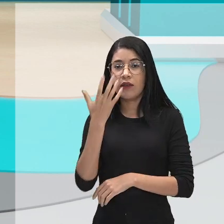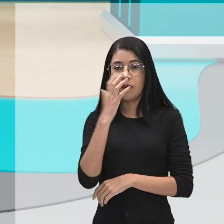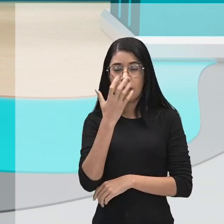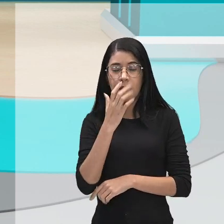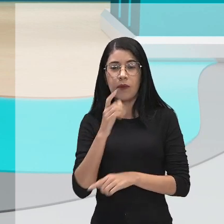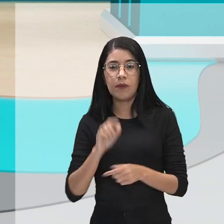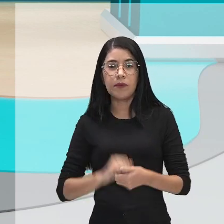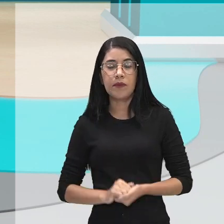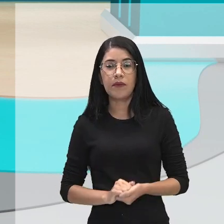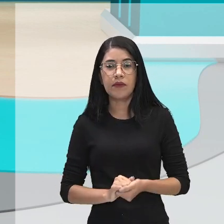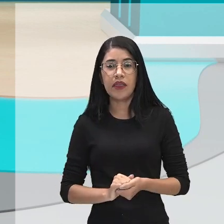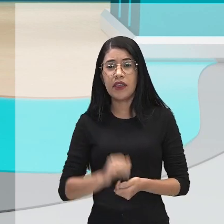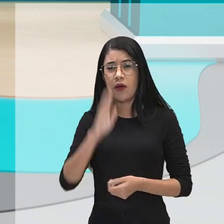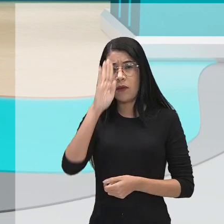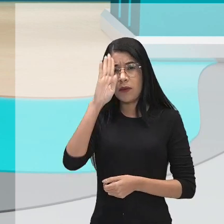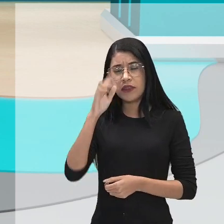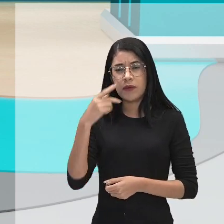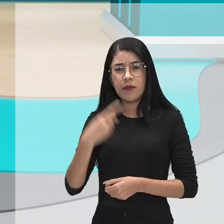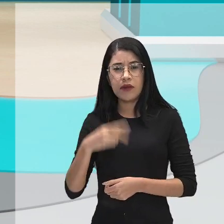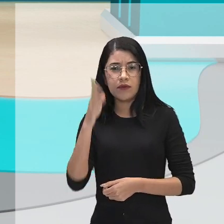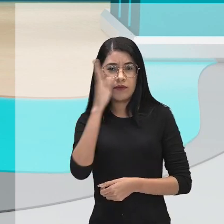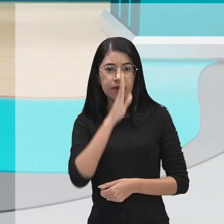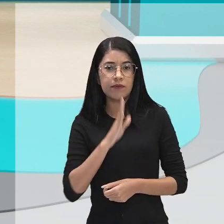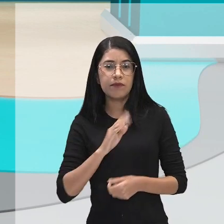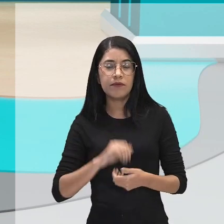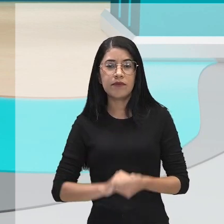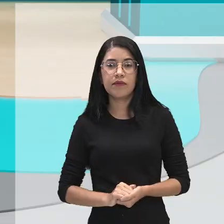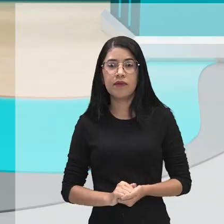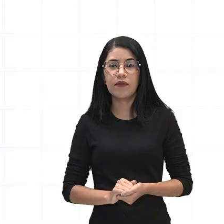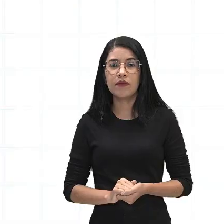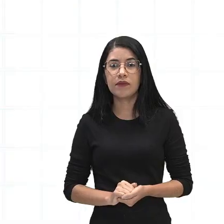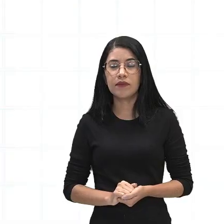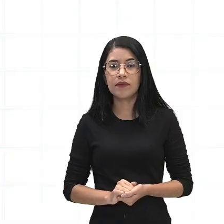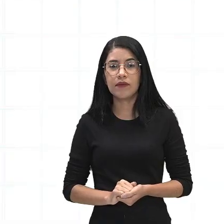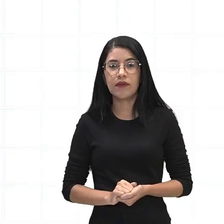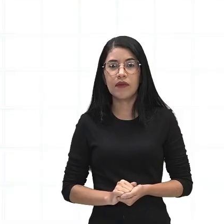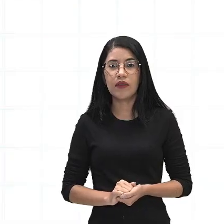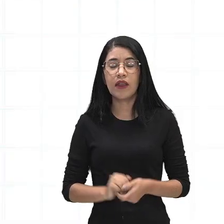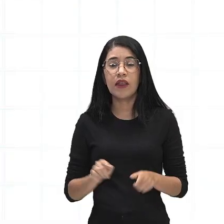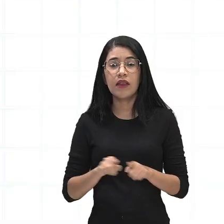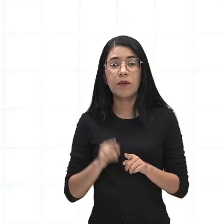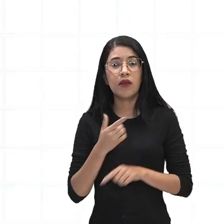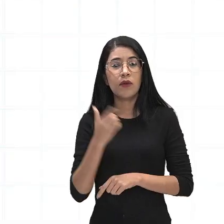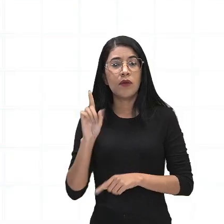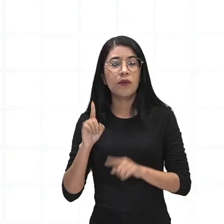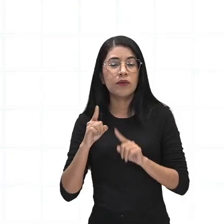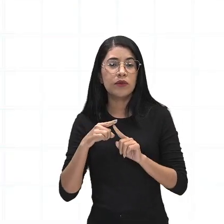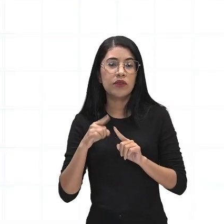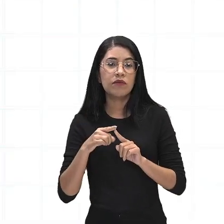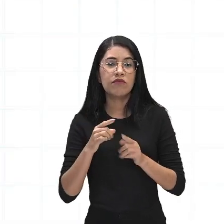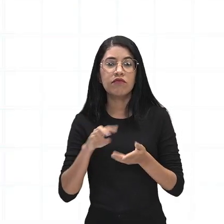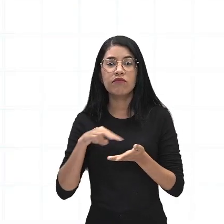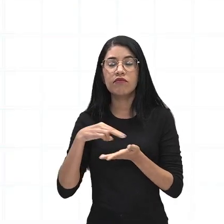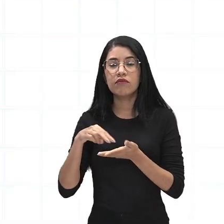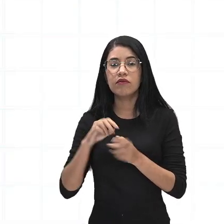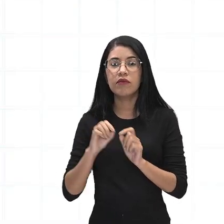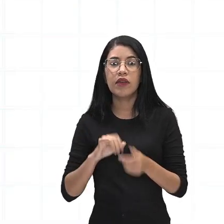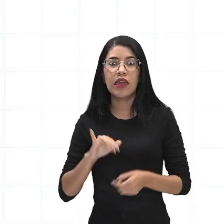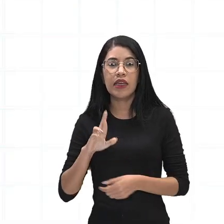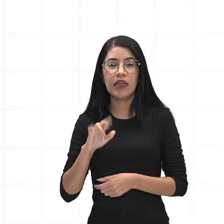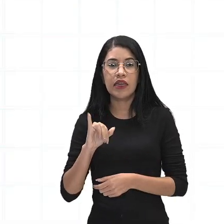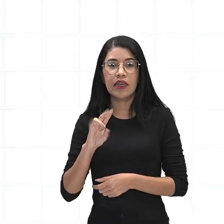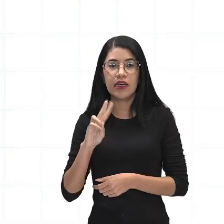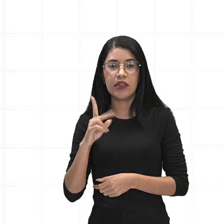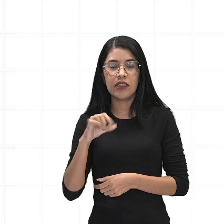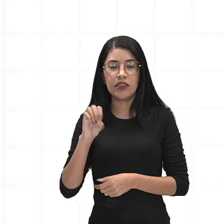se diz, o cartão postal do Brasil, como dança tradicional. Aí nós temos outra, tá? Que é o Irish